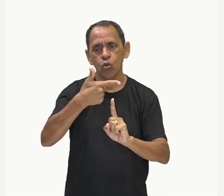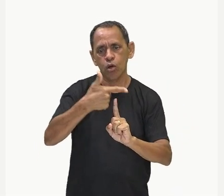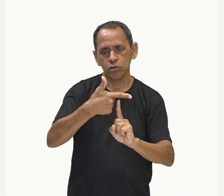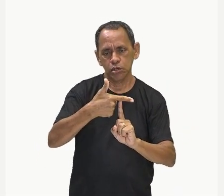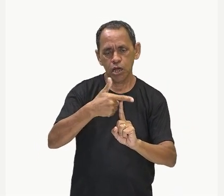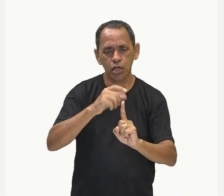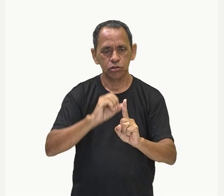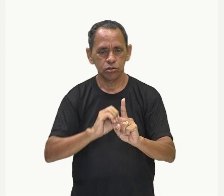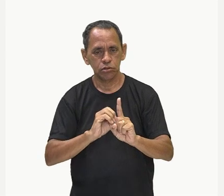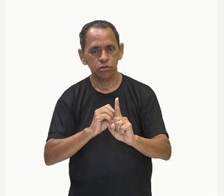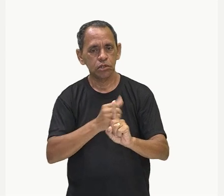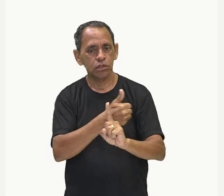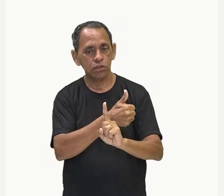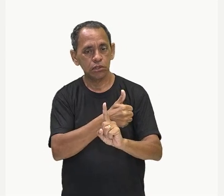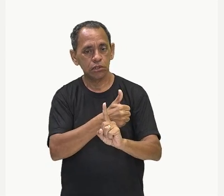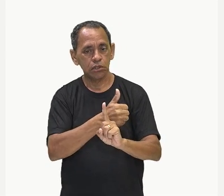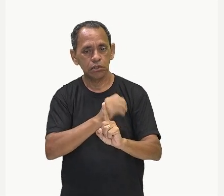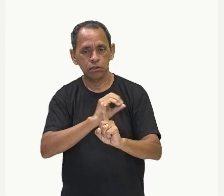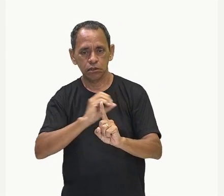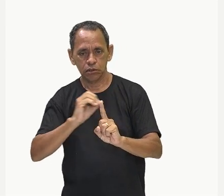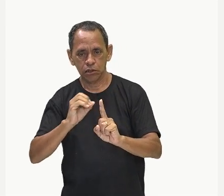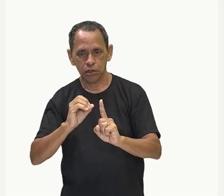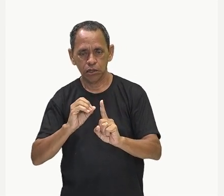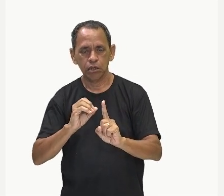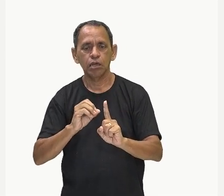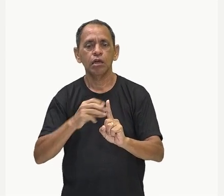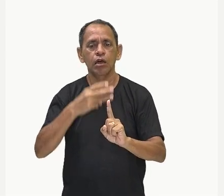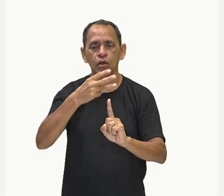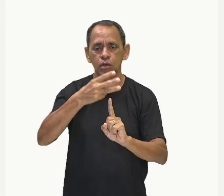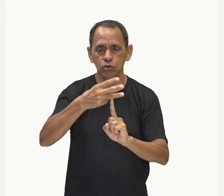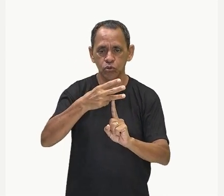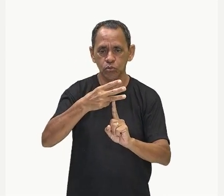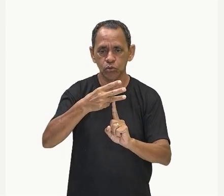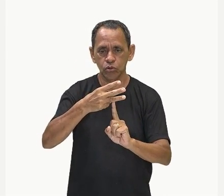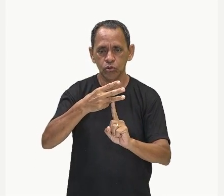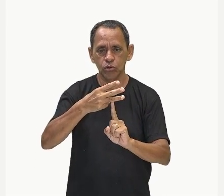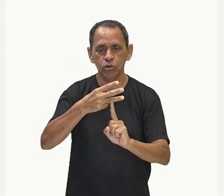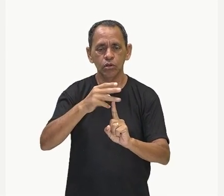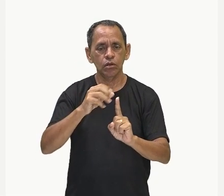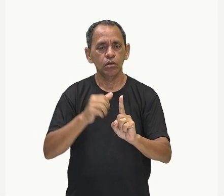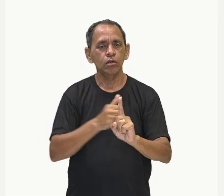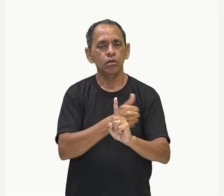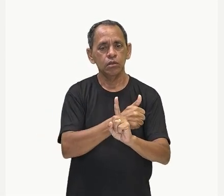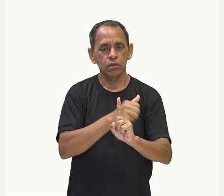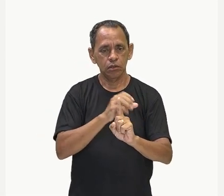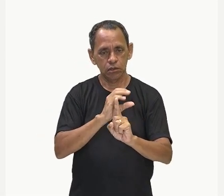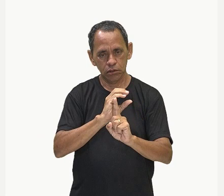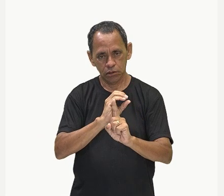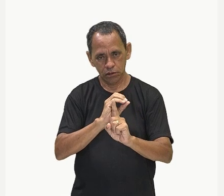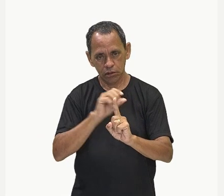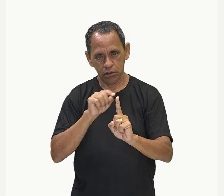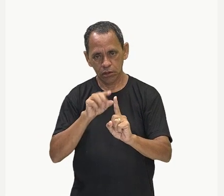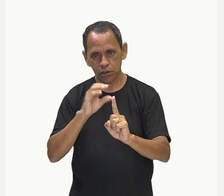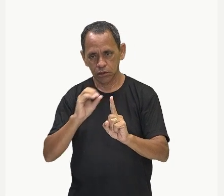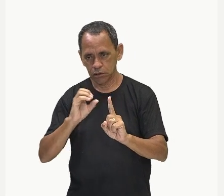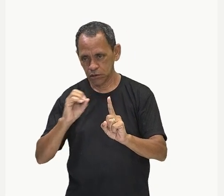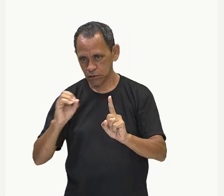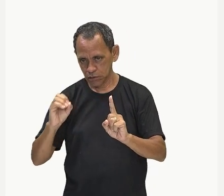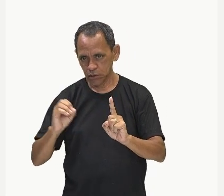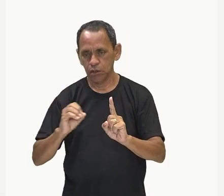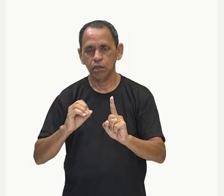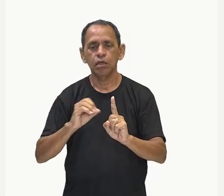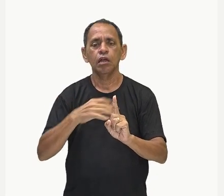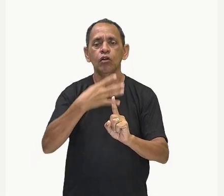10 elevado à quarta potência. Tudo bem? Vamos ver aqui um